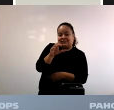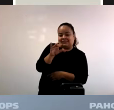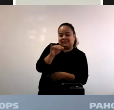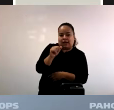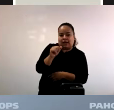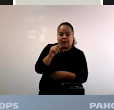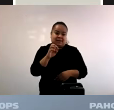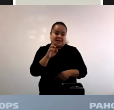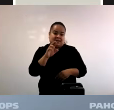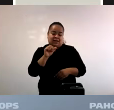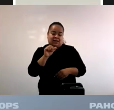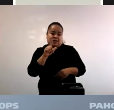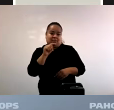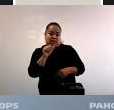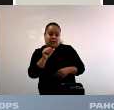e